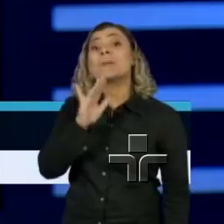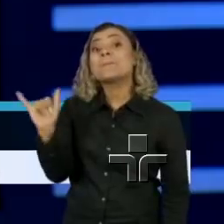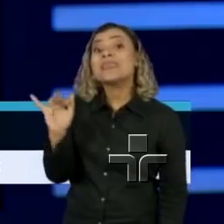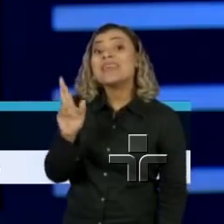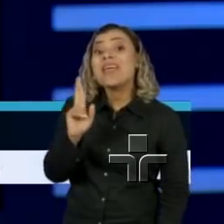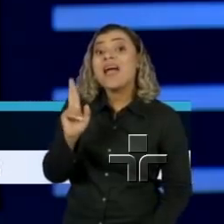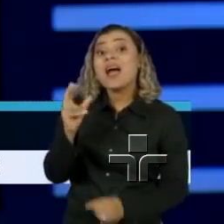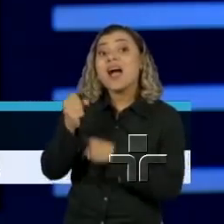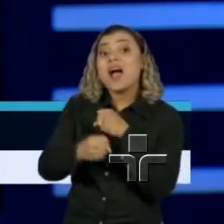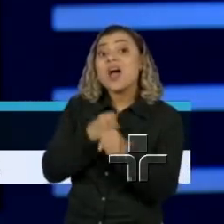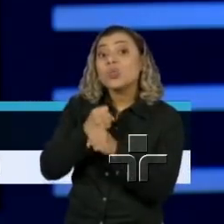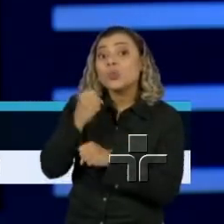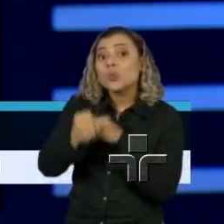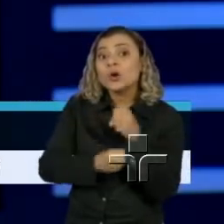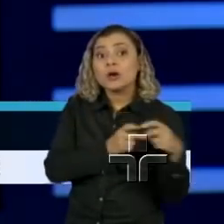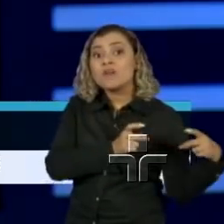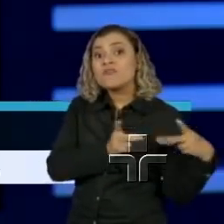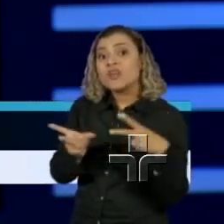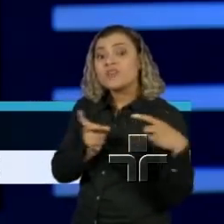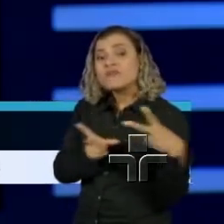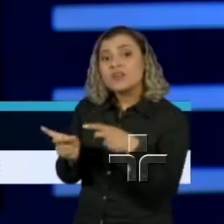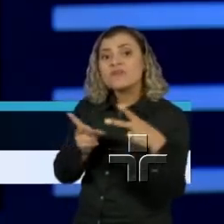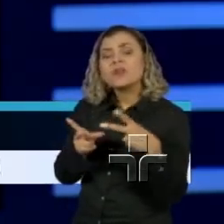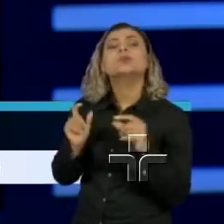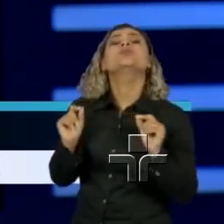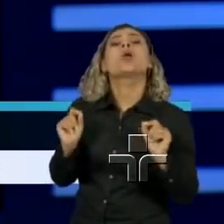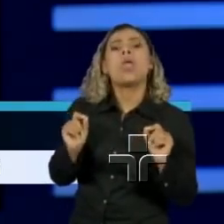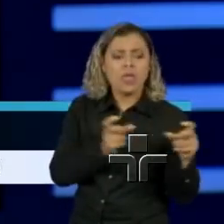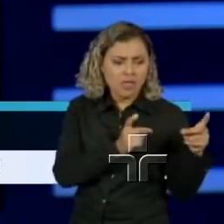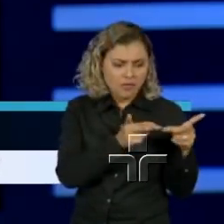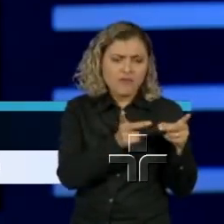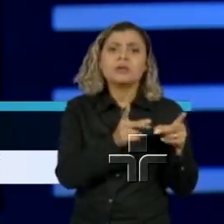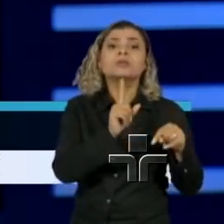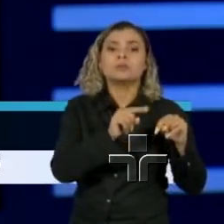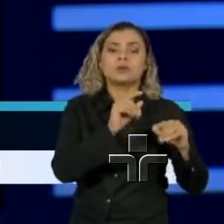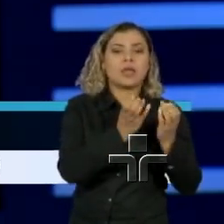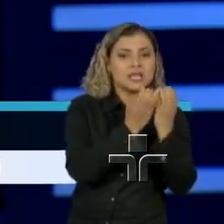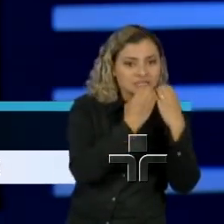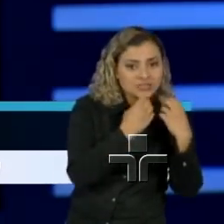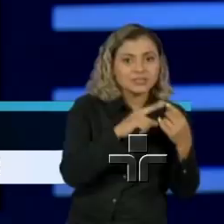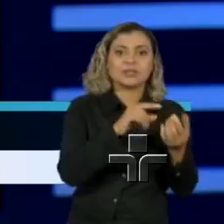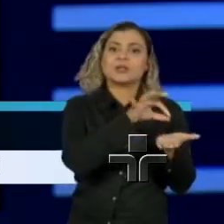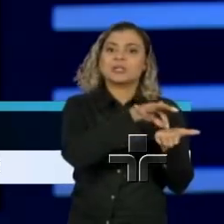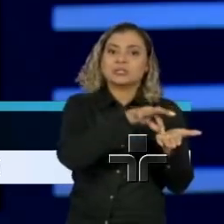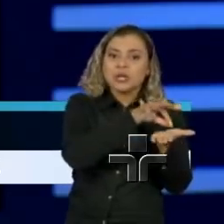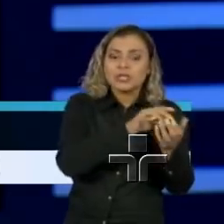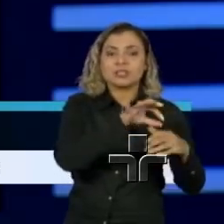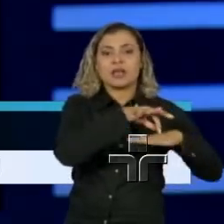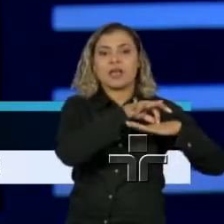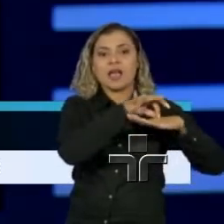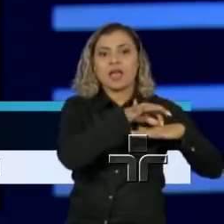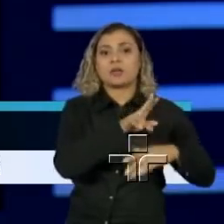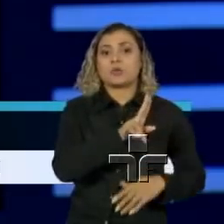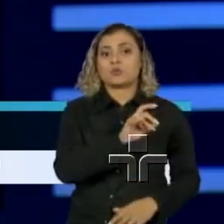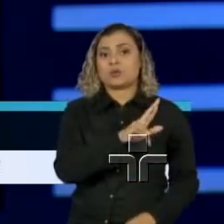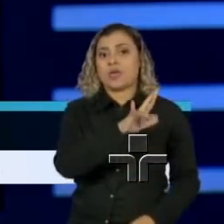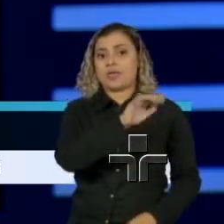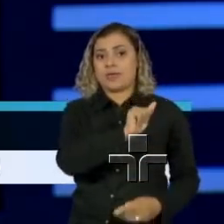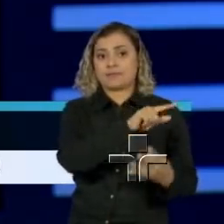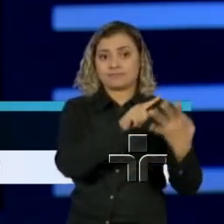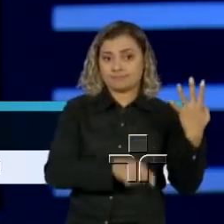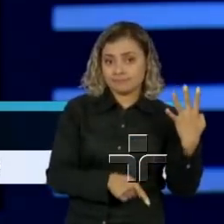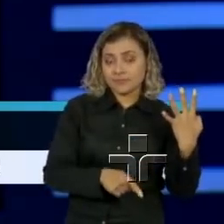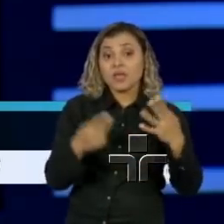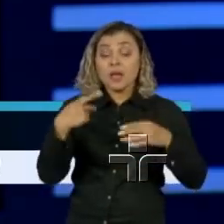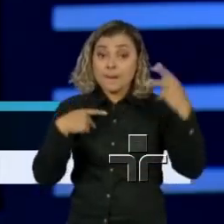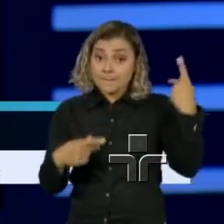por ano, o Brasil exporta para o Irã. Exporta o que para o Irã? É milho, soja, carnes e ureia. O Brasil,